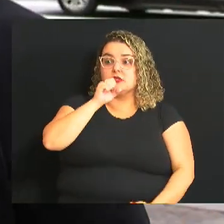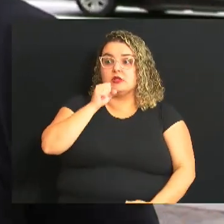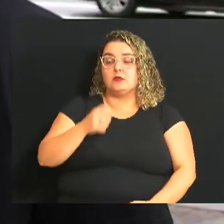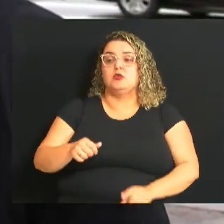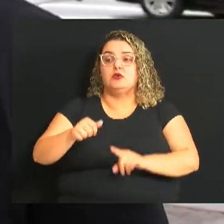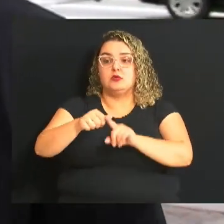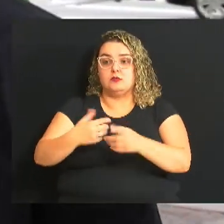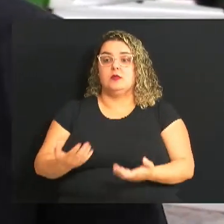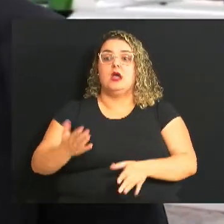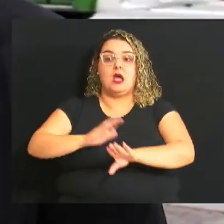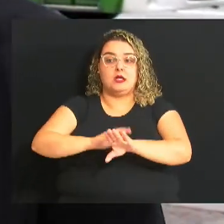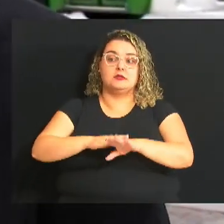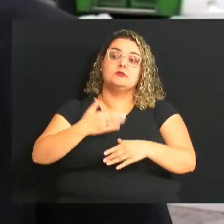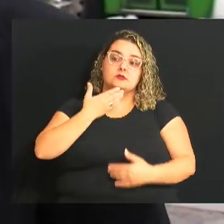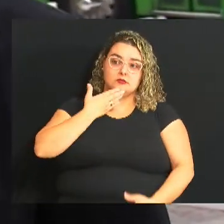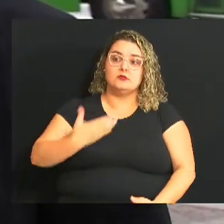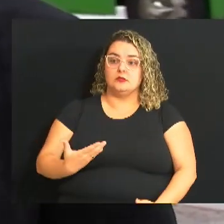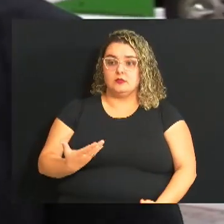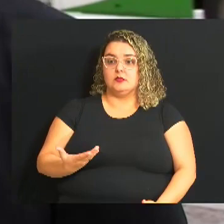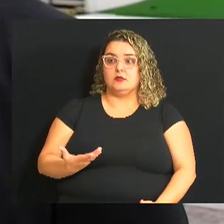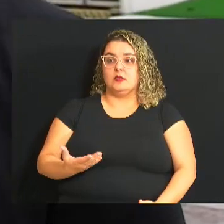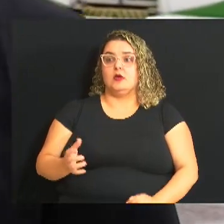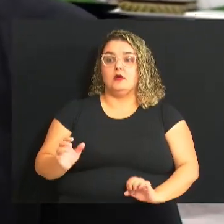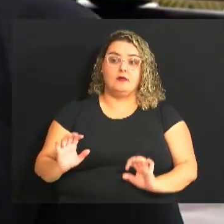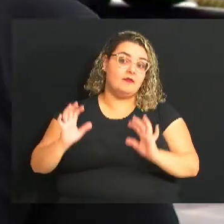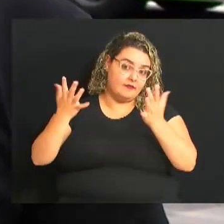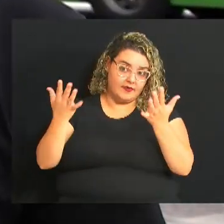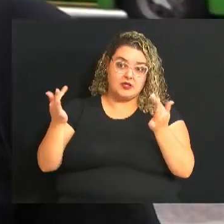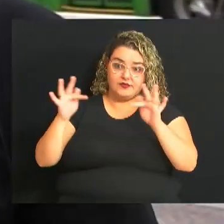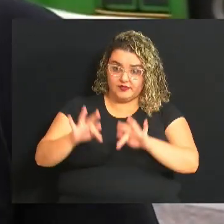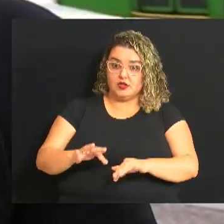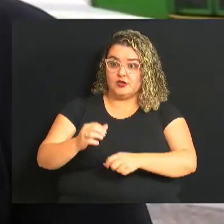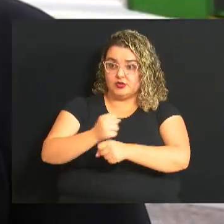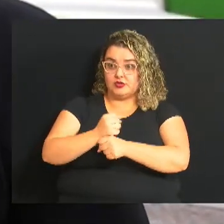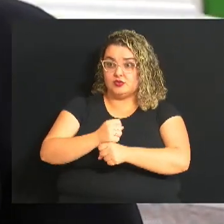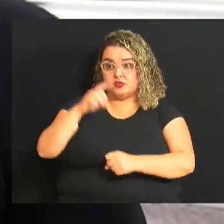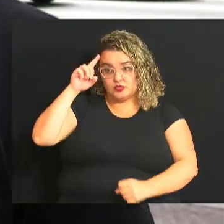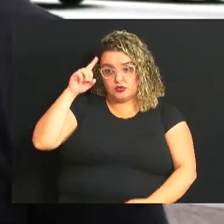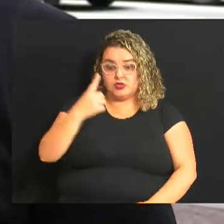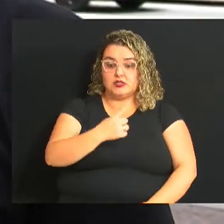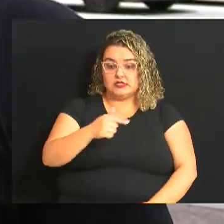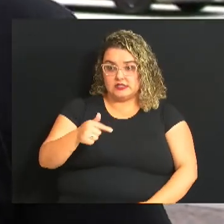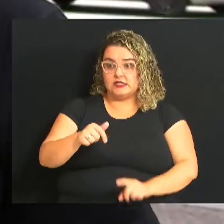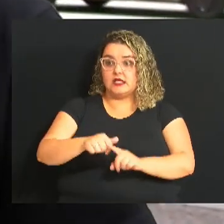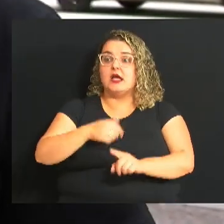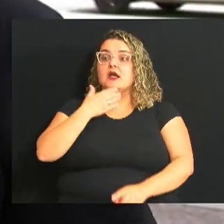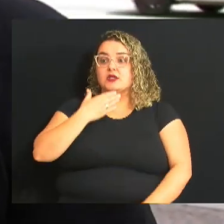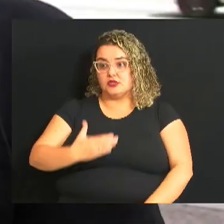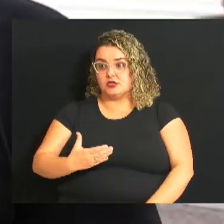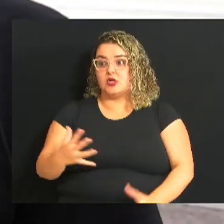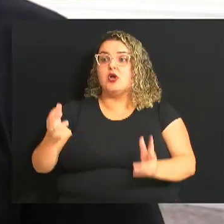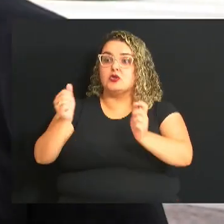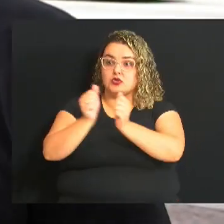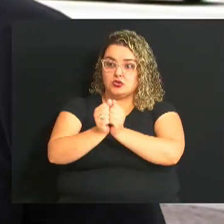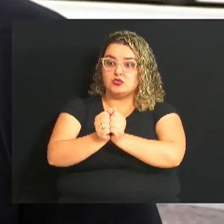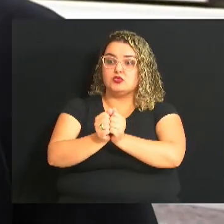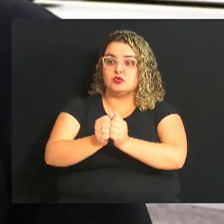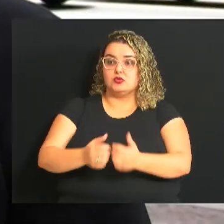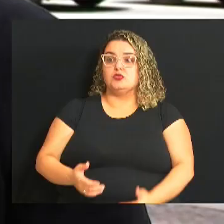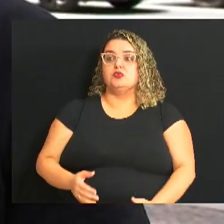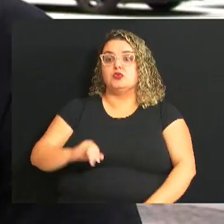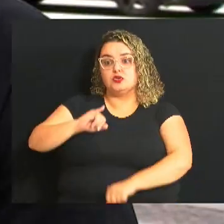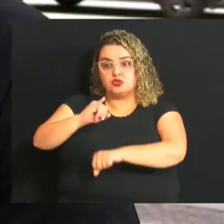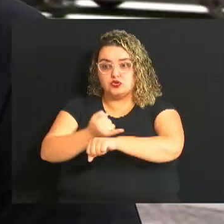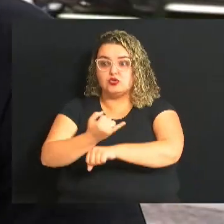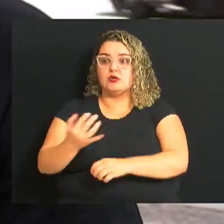de Natal, por causa das festas de finais de ano, a gente vai fazer no dia 17 de dezembro. junto com o Bem da Madrugada de Jundiaí, que eles irão estar